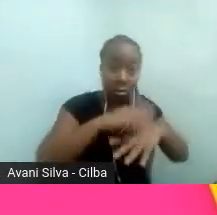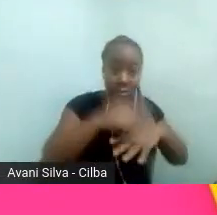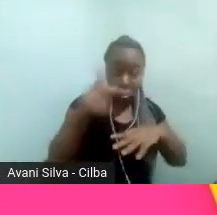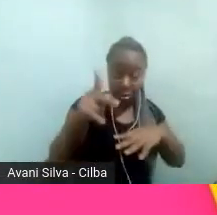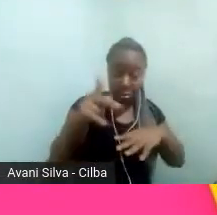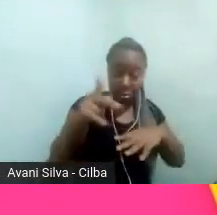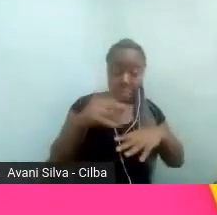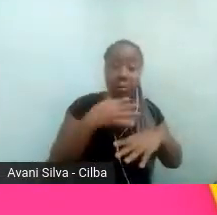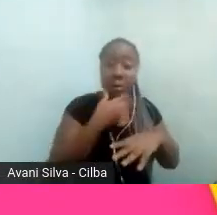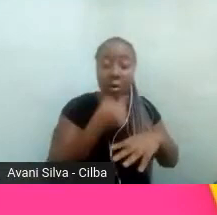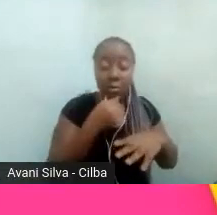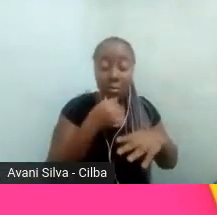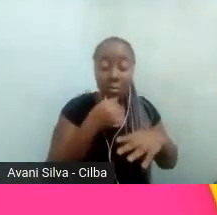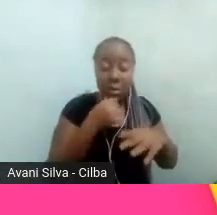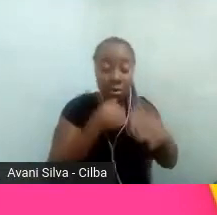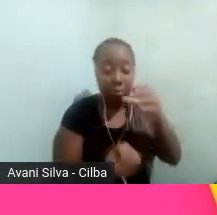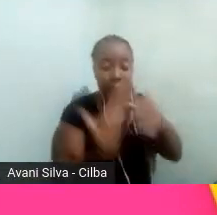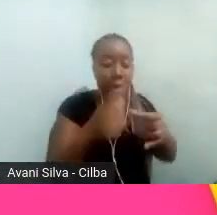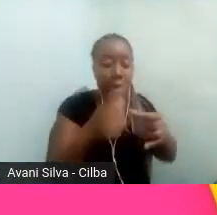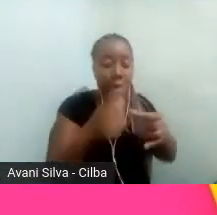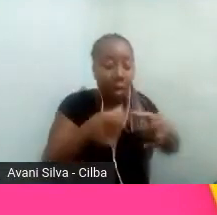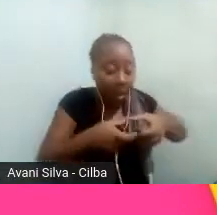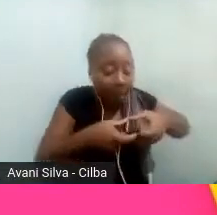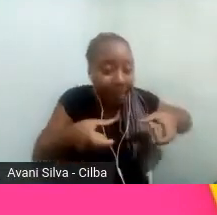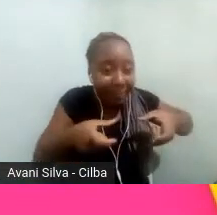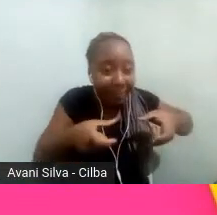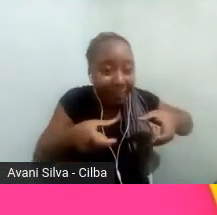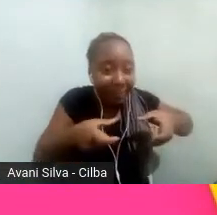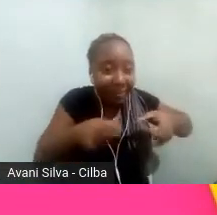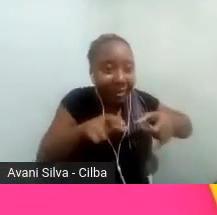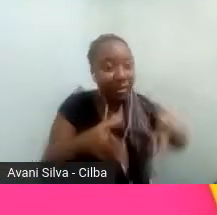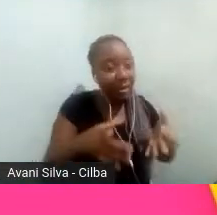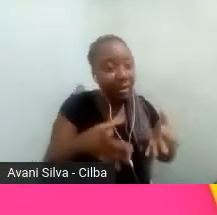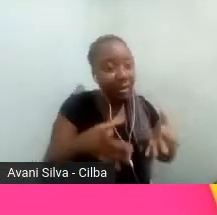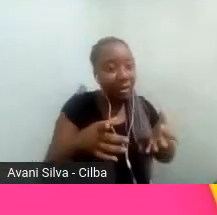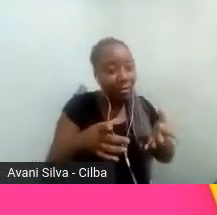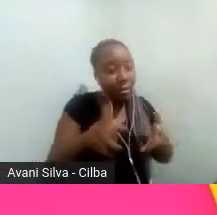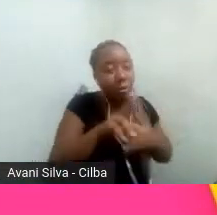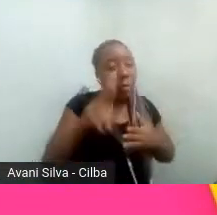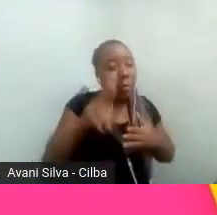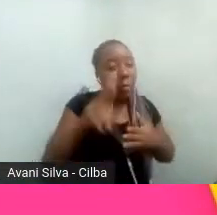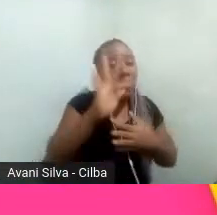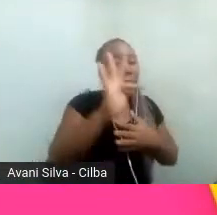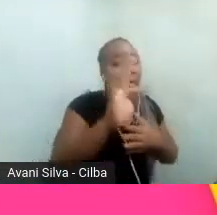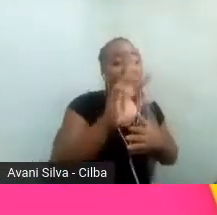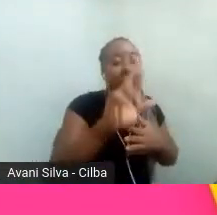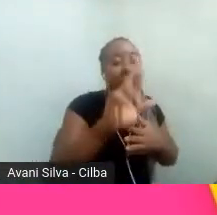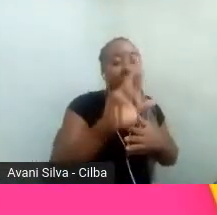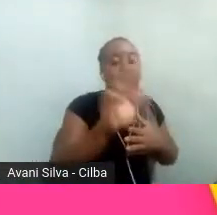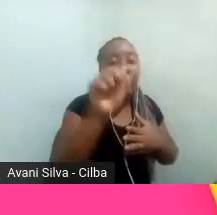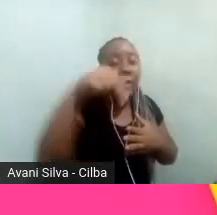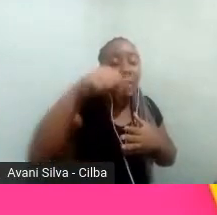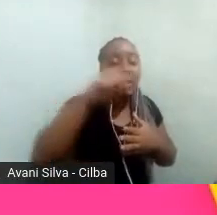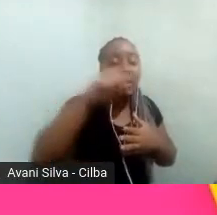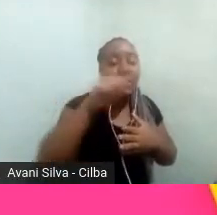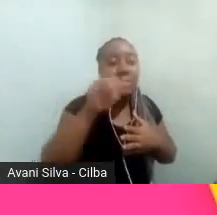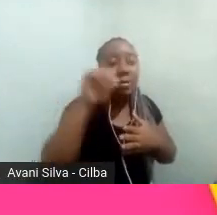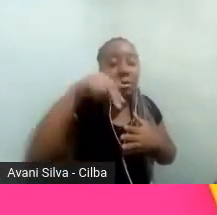Franzininho. Essa é uma placa que você pega o desenho da placa na